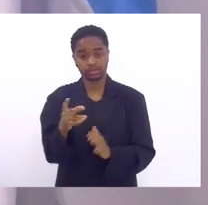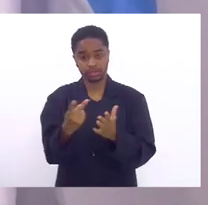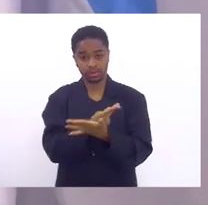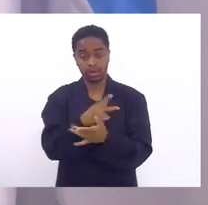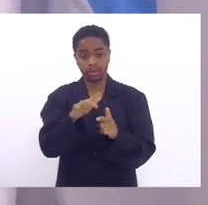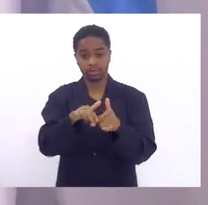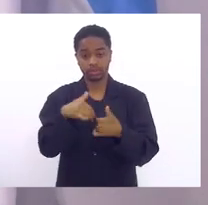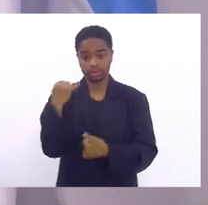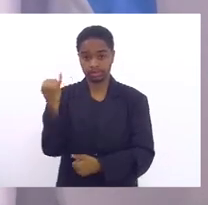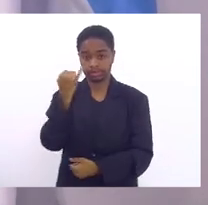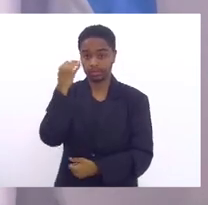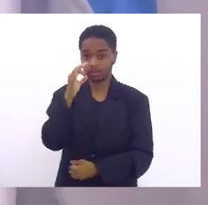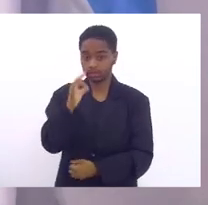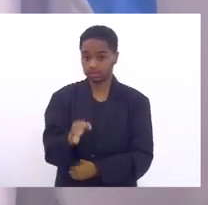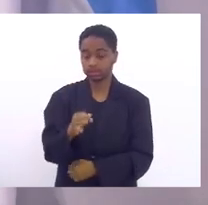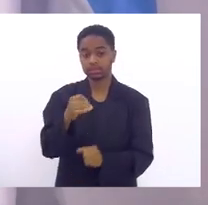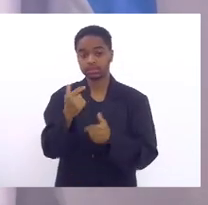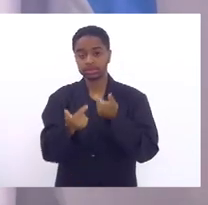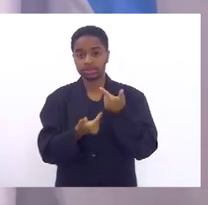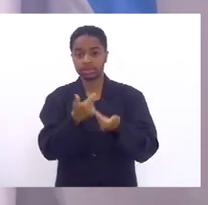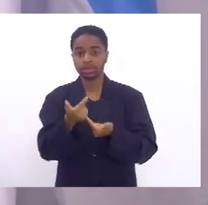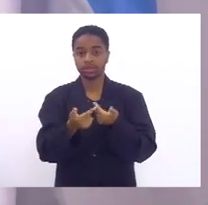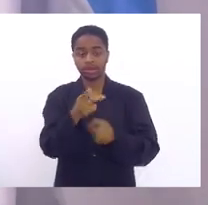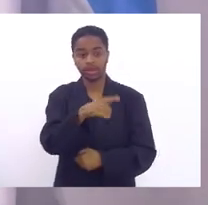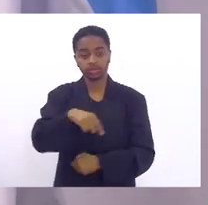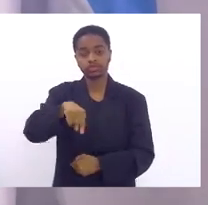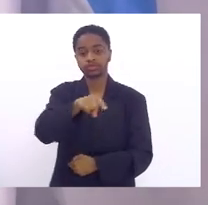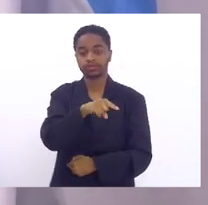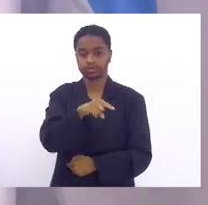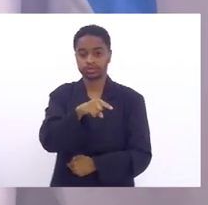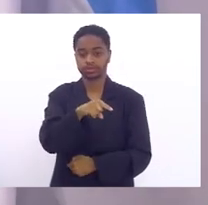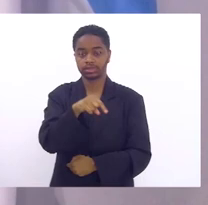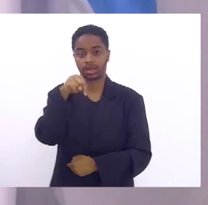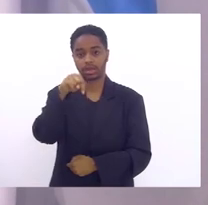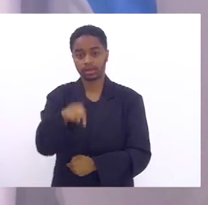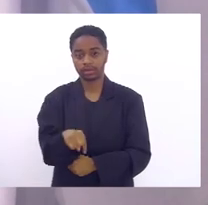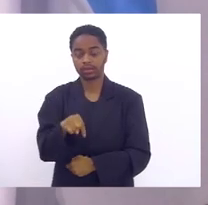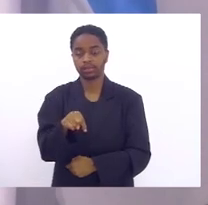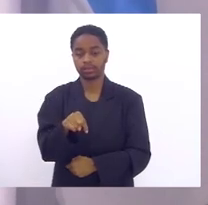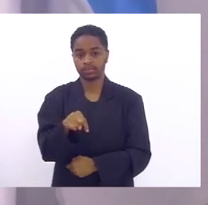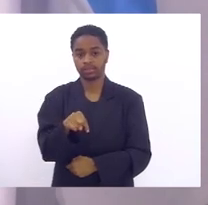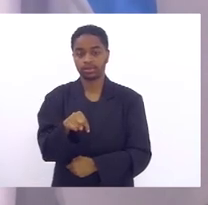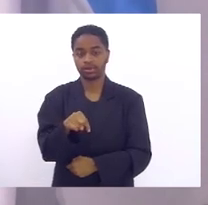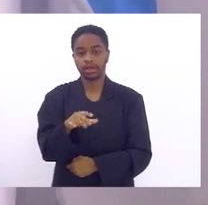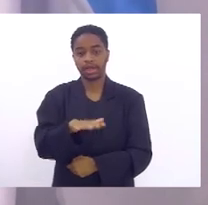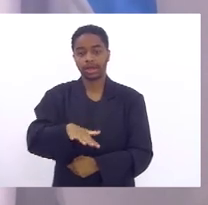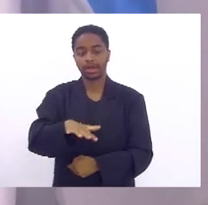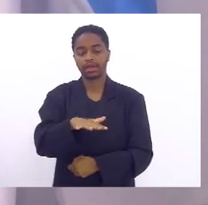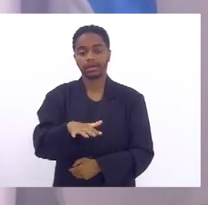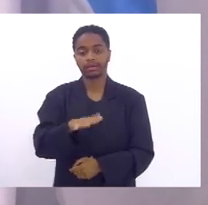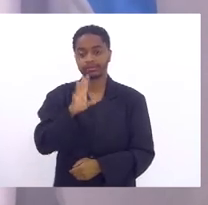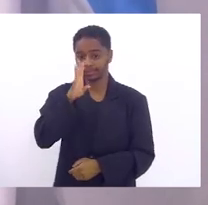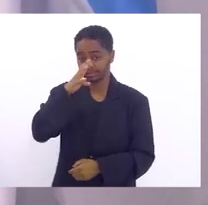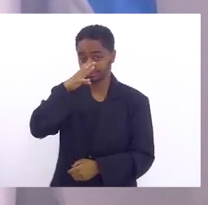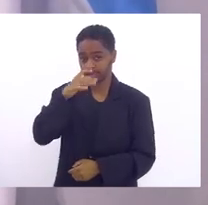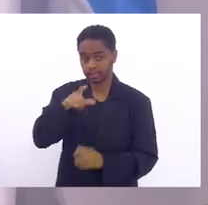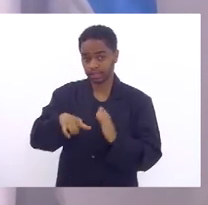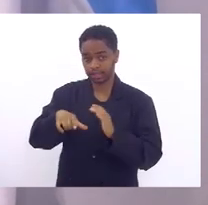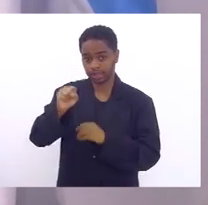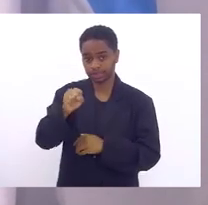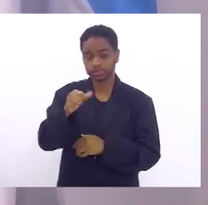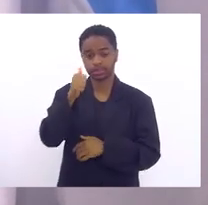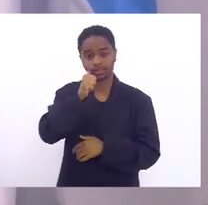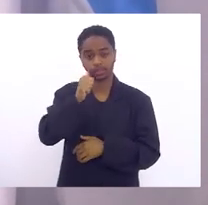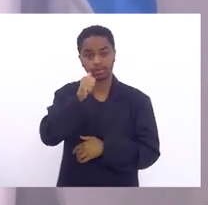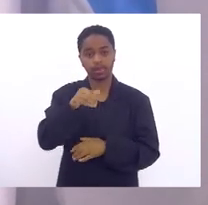Paloma e o trabalho que vocês desenvolv na casa de de resistência lésbica da Maré muito obrigada